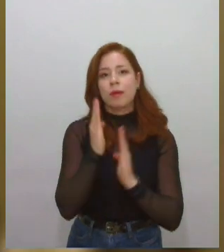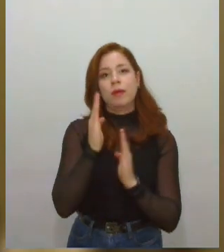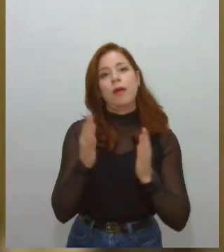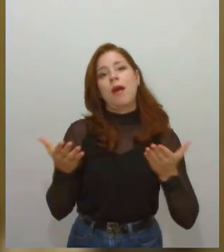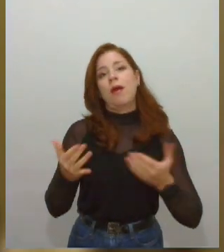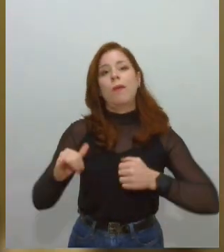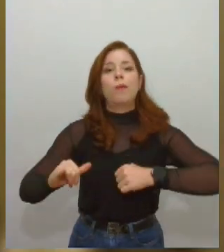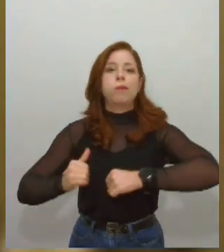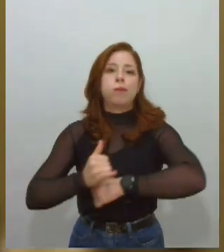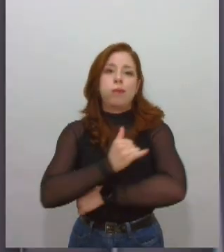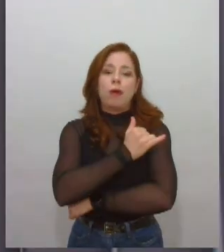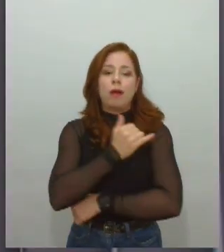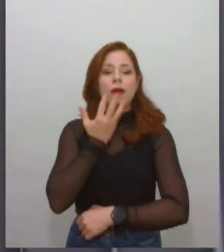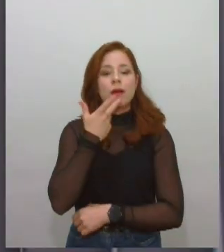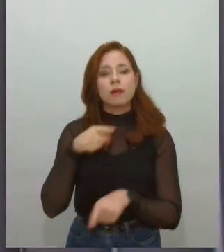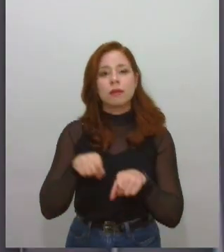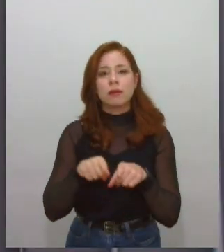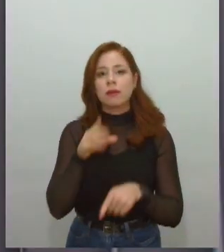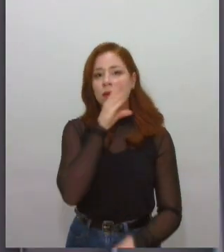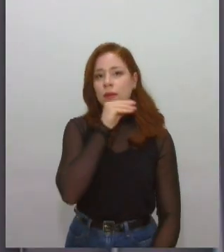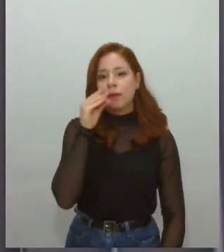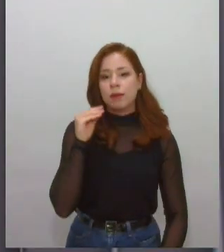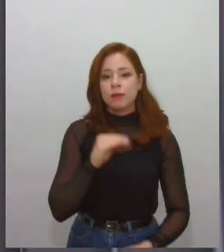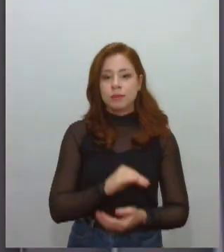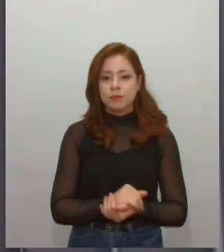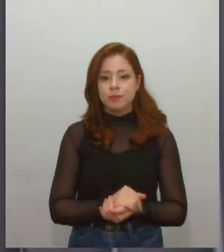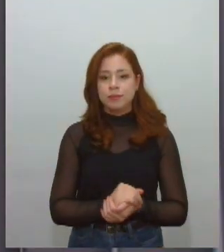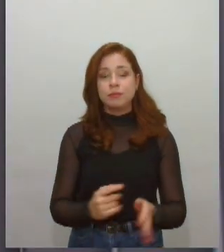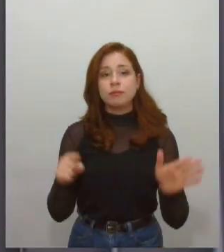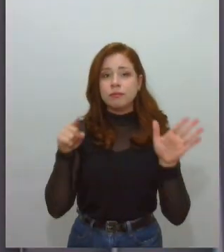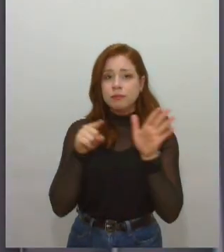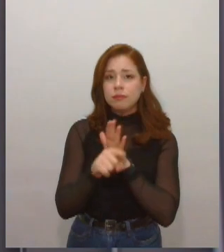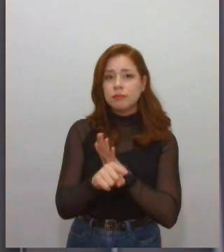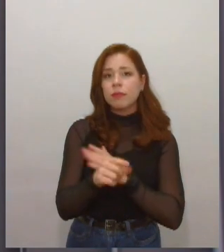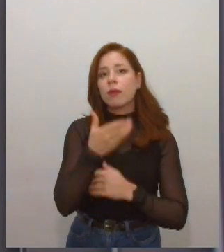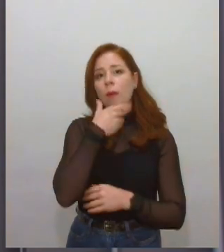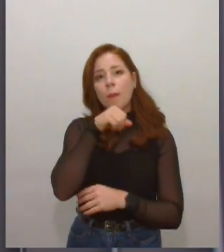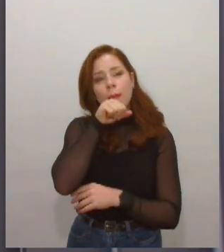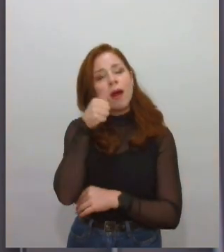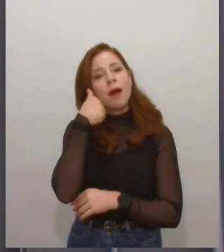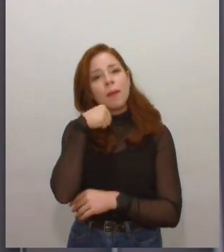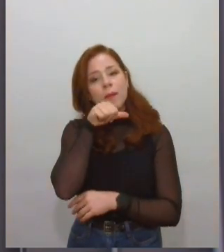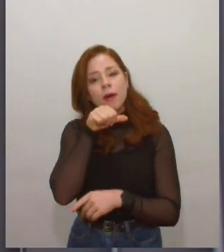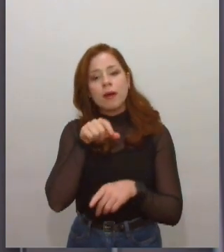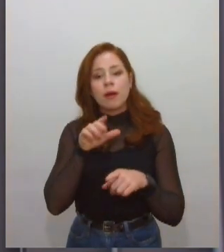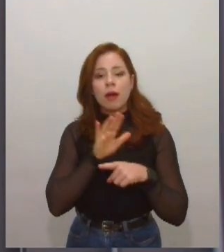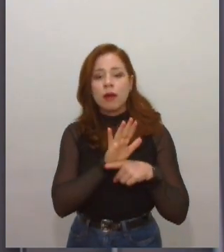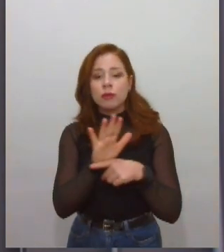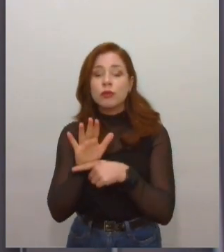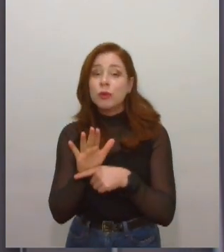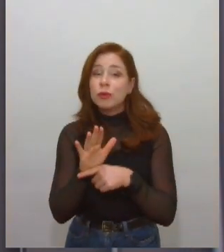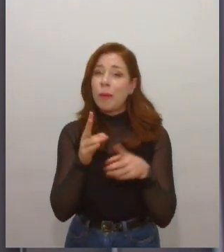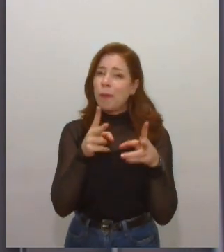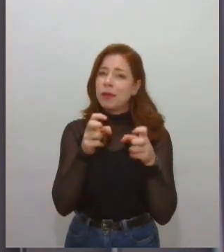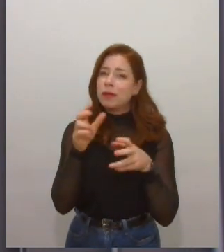adulto também. Doutora, os pais têm colaborado nessa situação? Eu vejo que alguns não colaboram, né? Continuam dando coisas que não